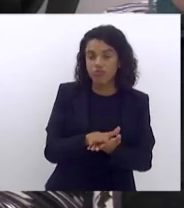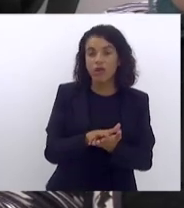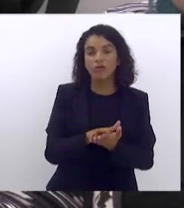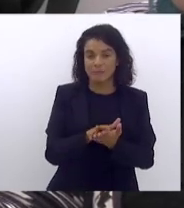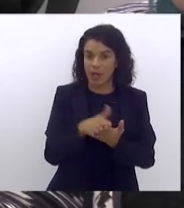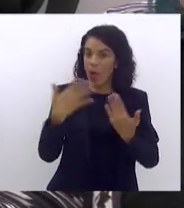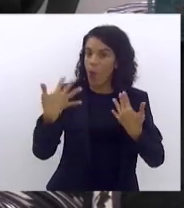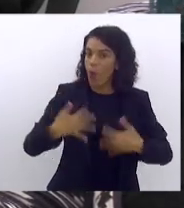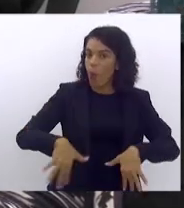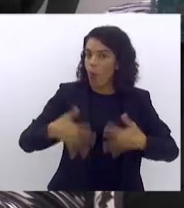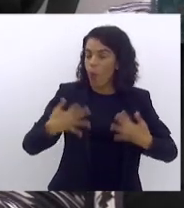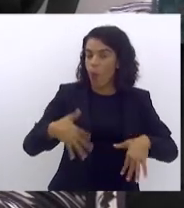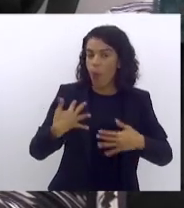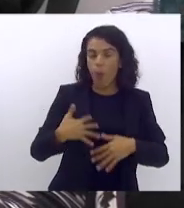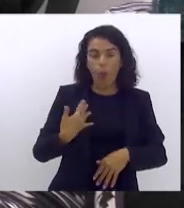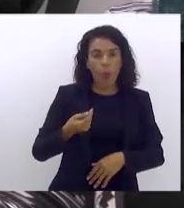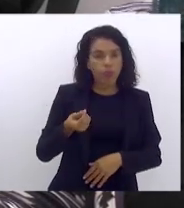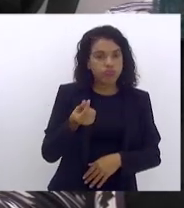relativamente altas,